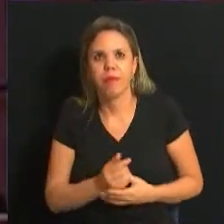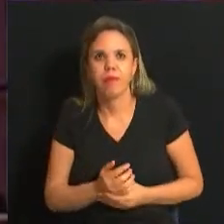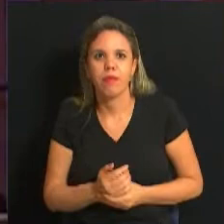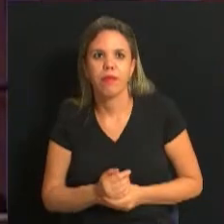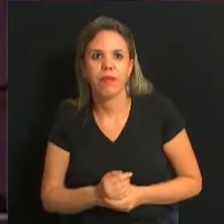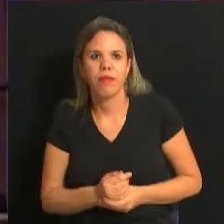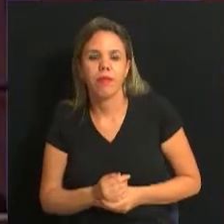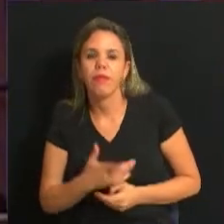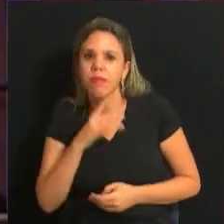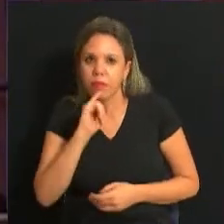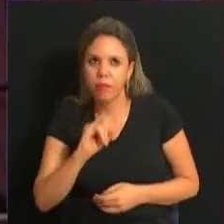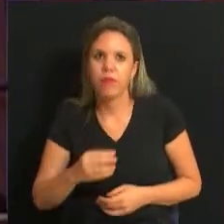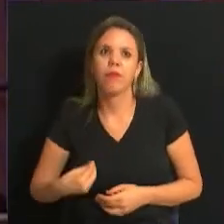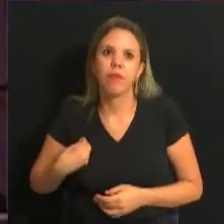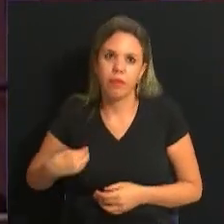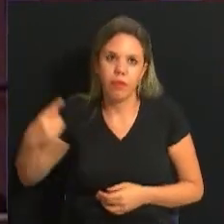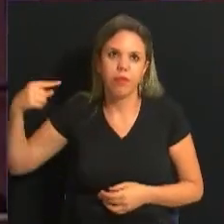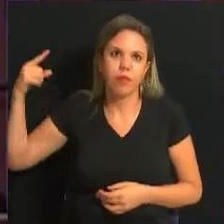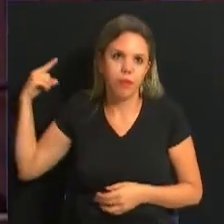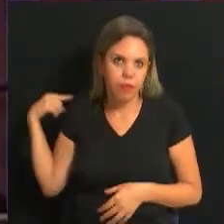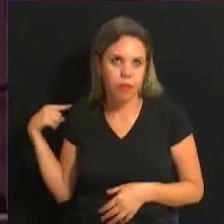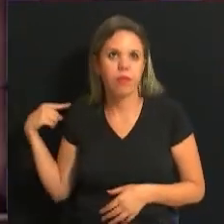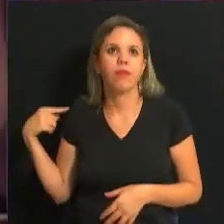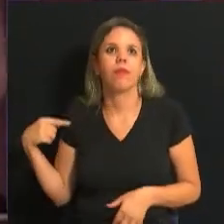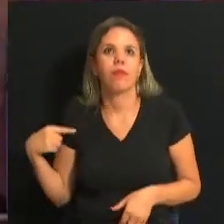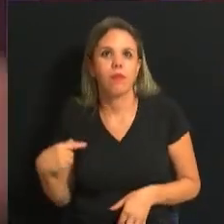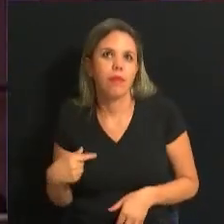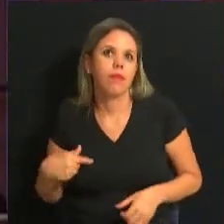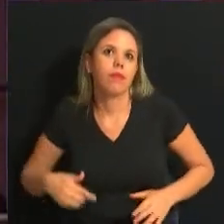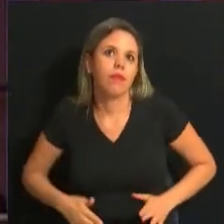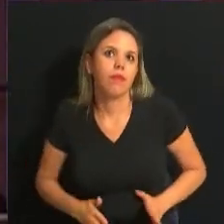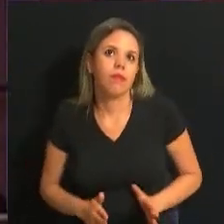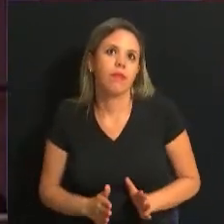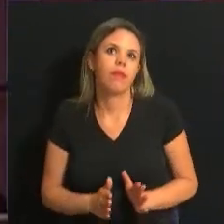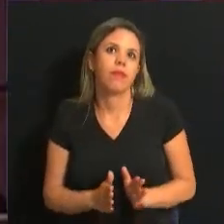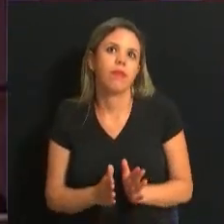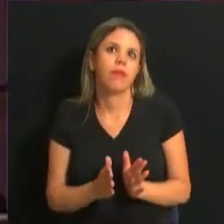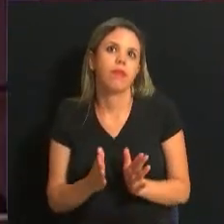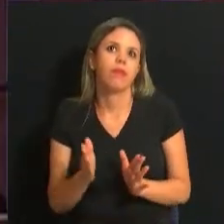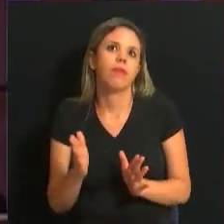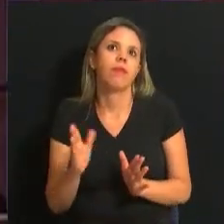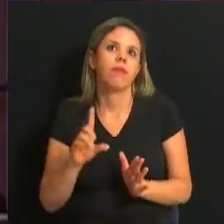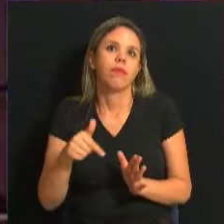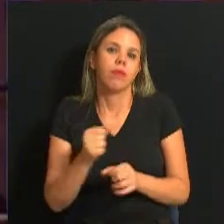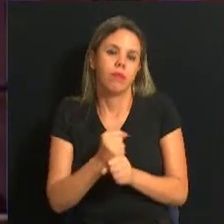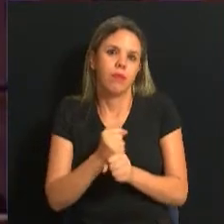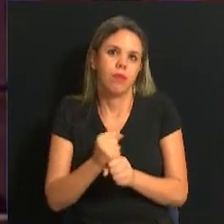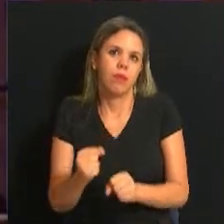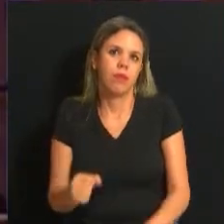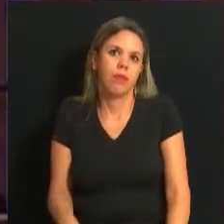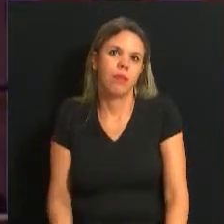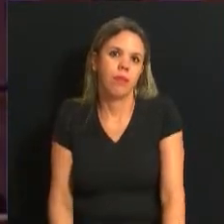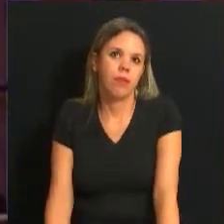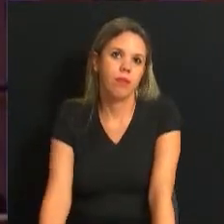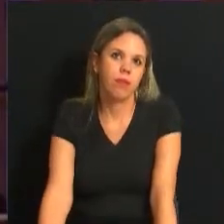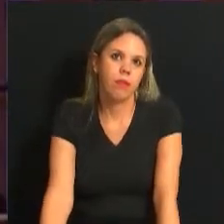meu pai estava, e eu nasci muitos anos depois,